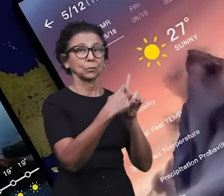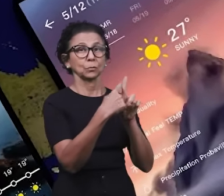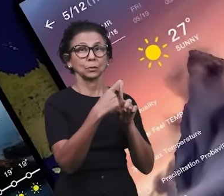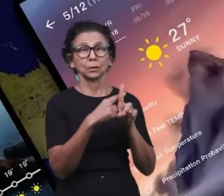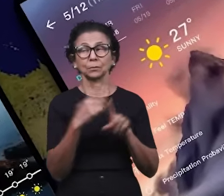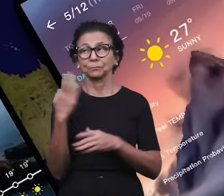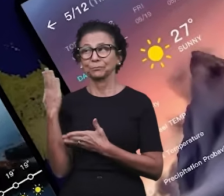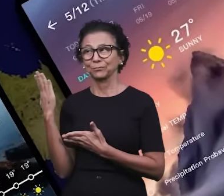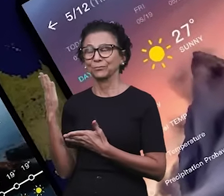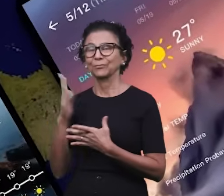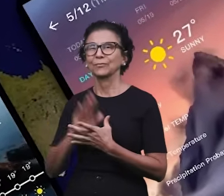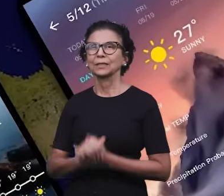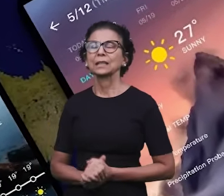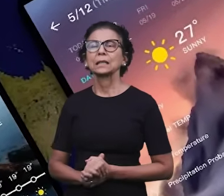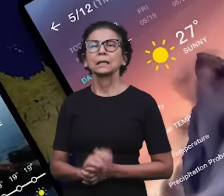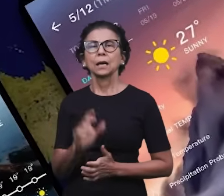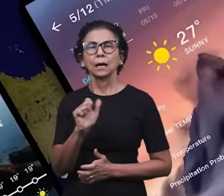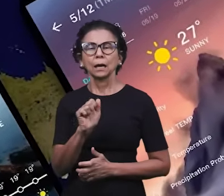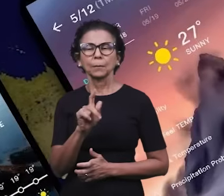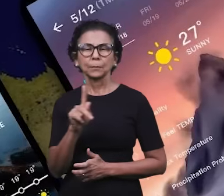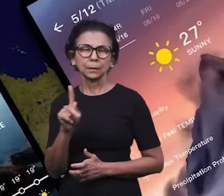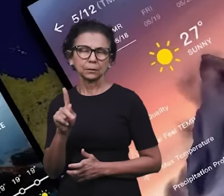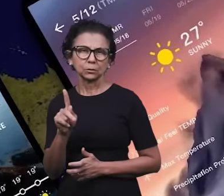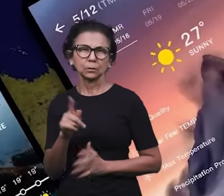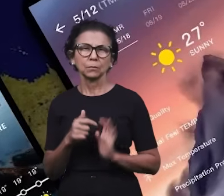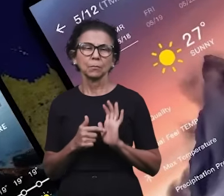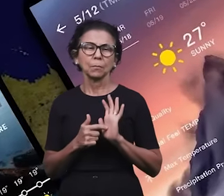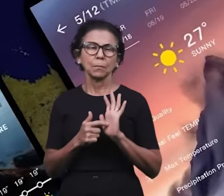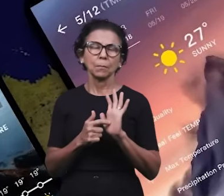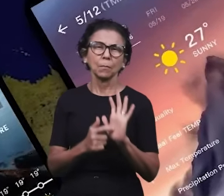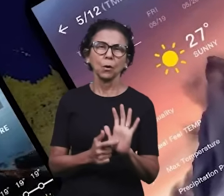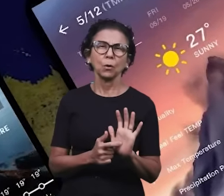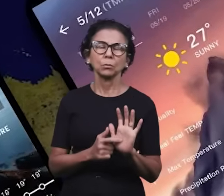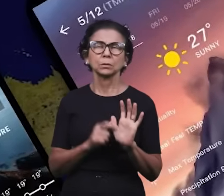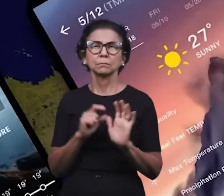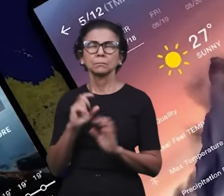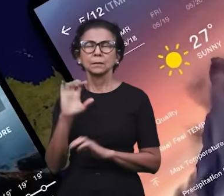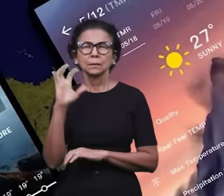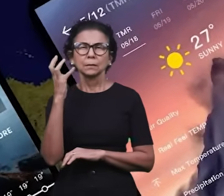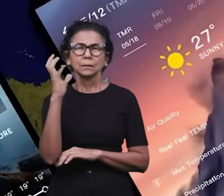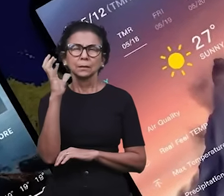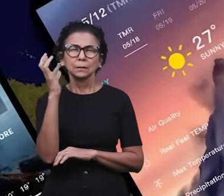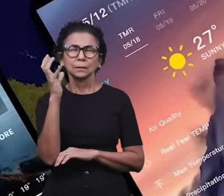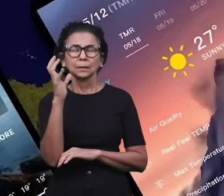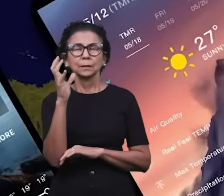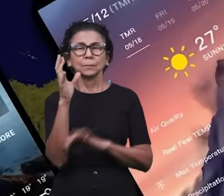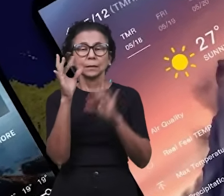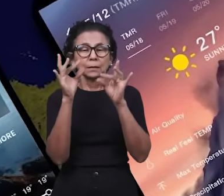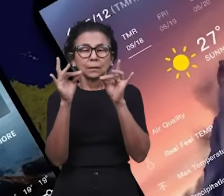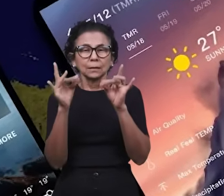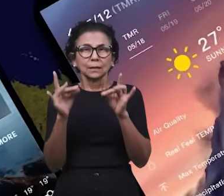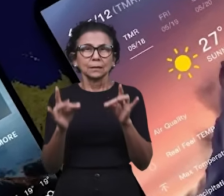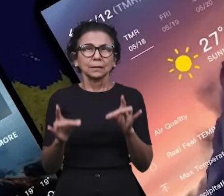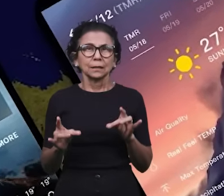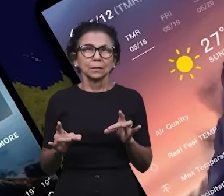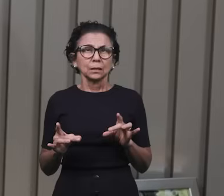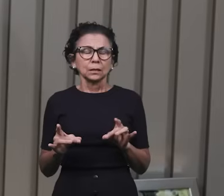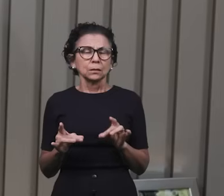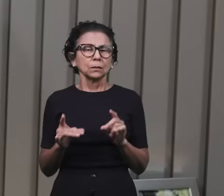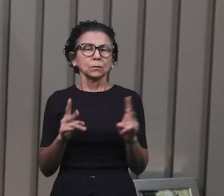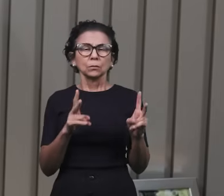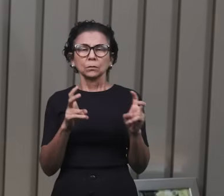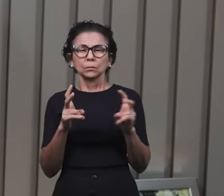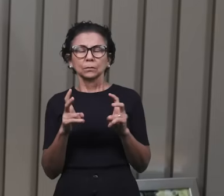dificuldades climáticas. Existem aplicativos que mostram previsões microclimáticas detalhadas. Eles ajudam